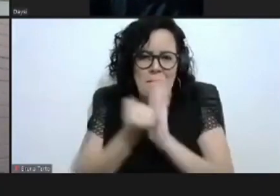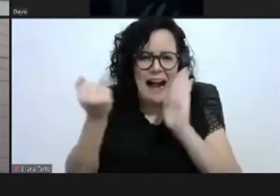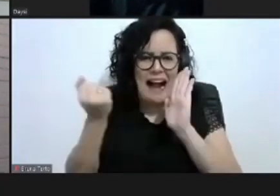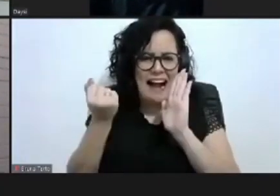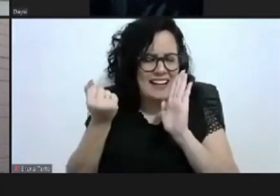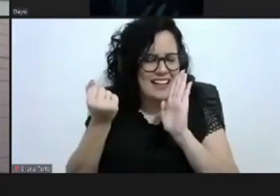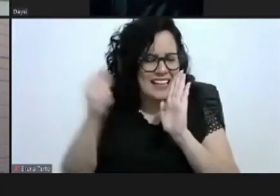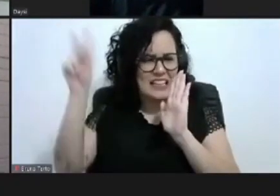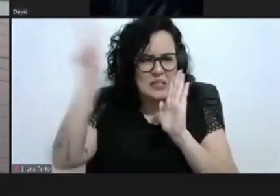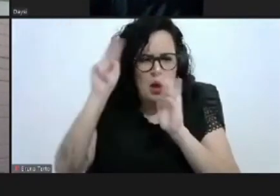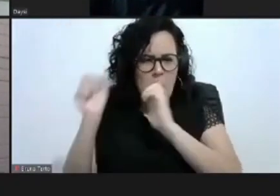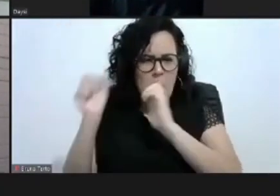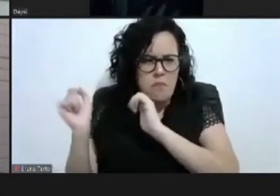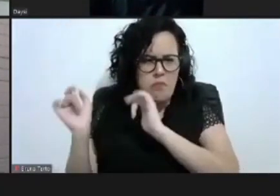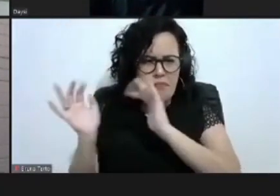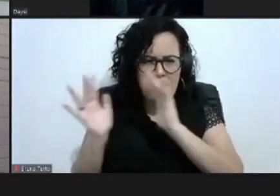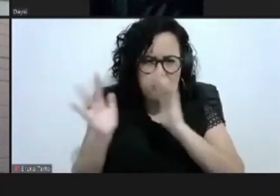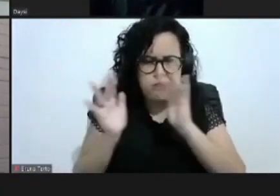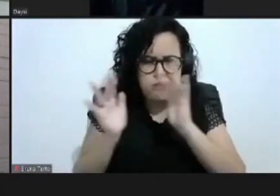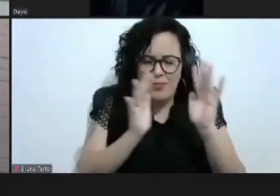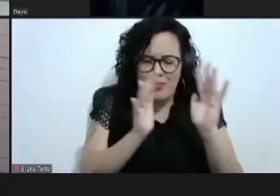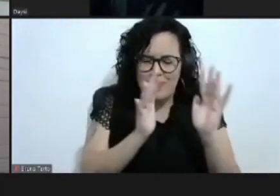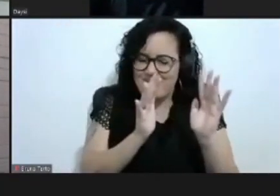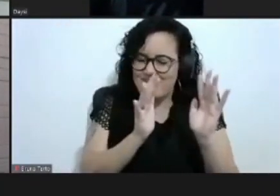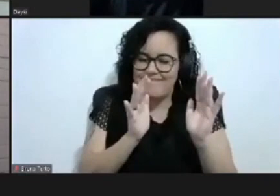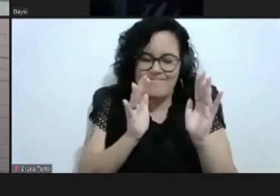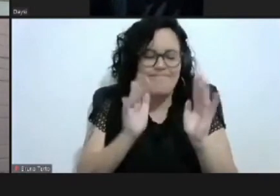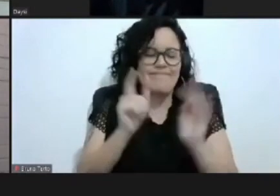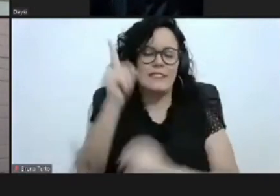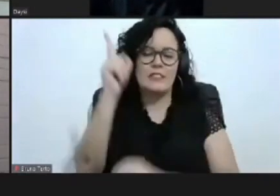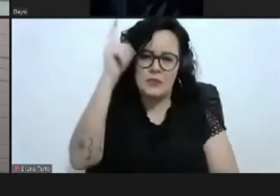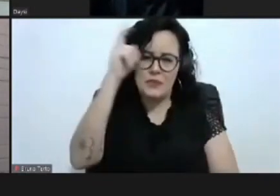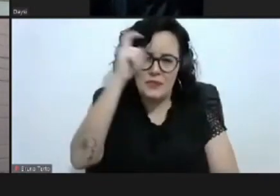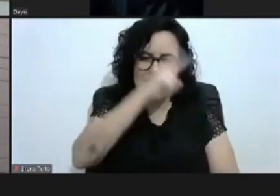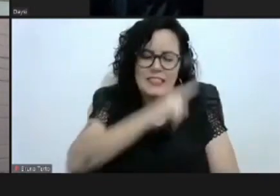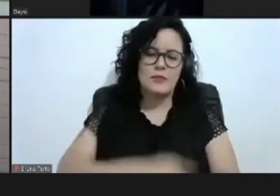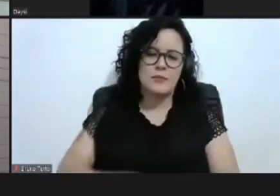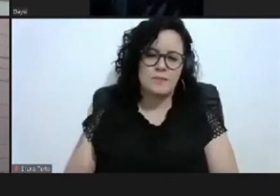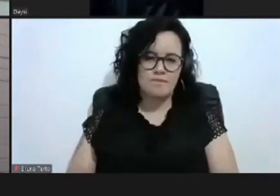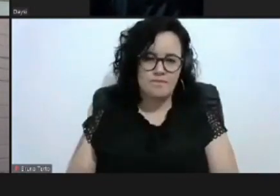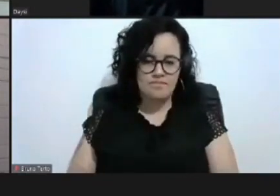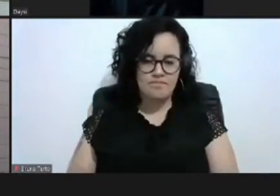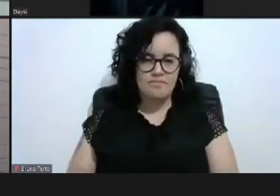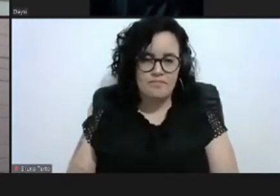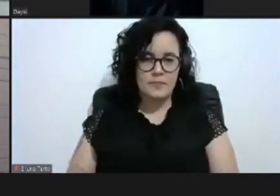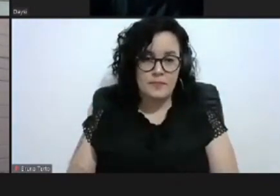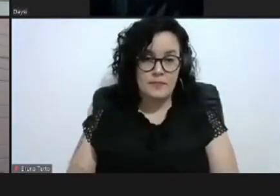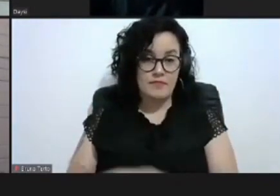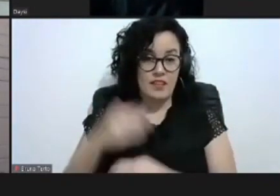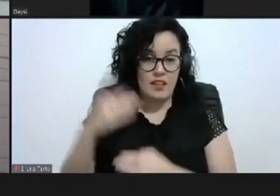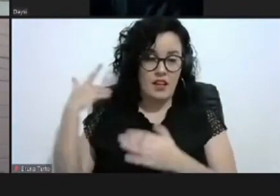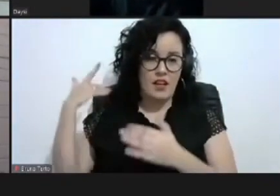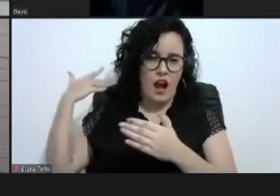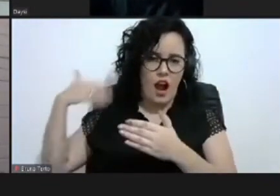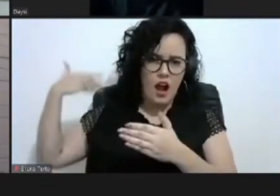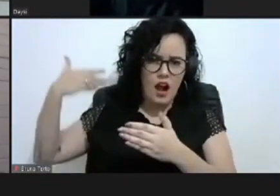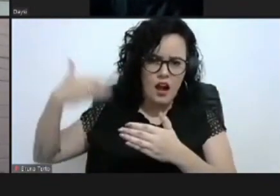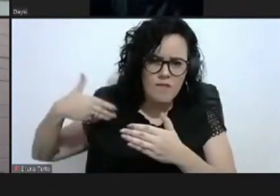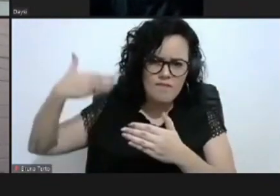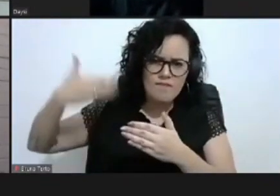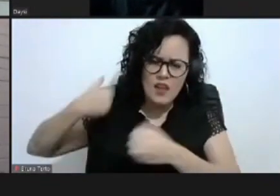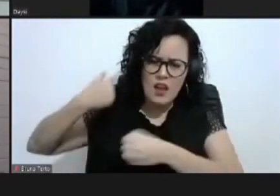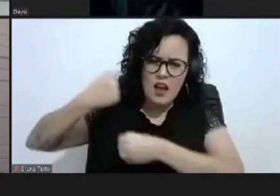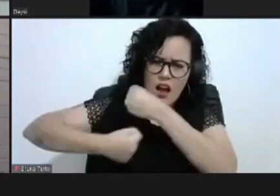formação social, cultural do país. Enfim, com os acontecimentos dos últimos tempos, e com